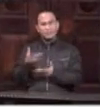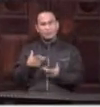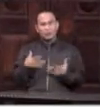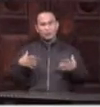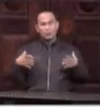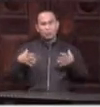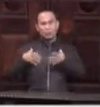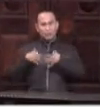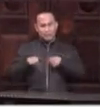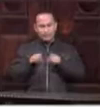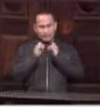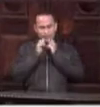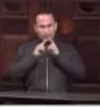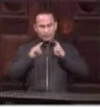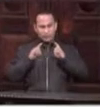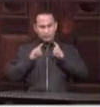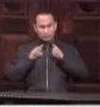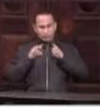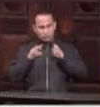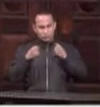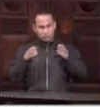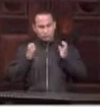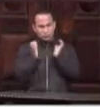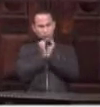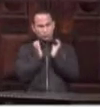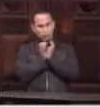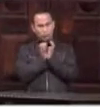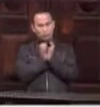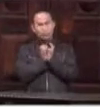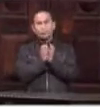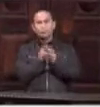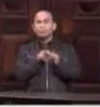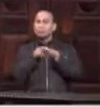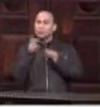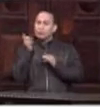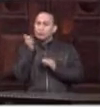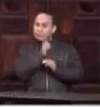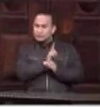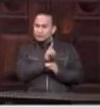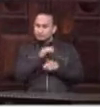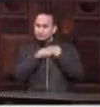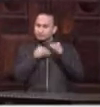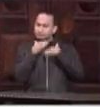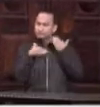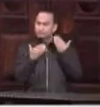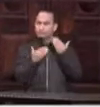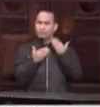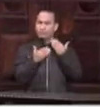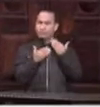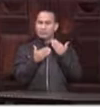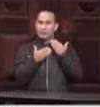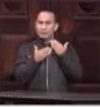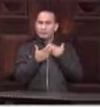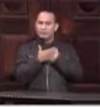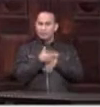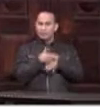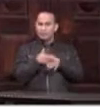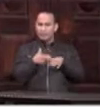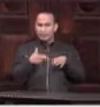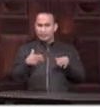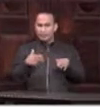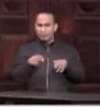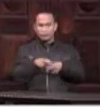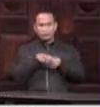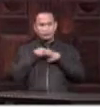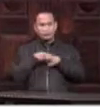casa, um grupo de trabalho para que a gente consiga implementar a Lei 10.639, para que, de